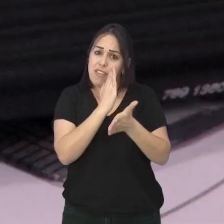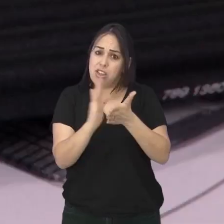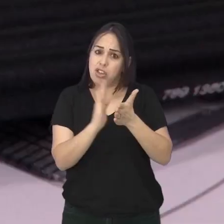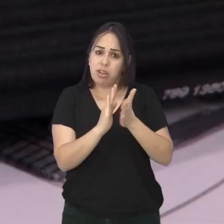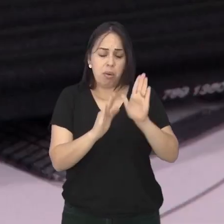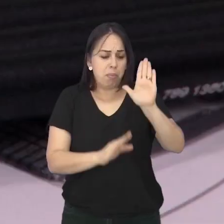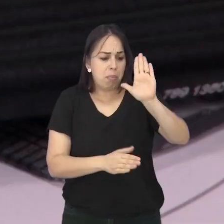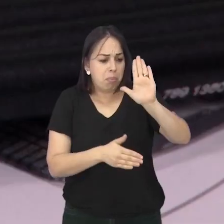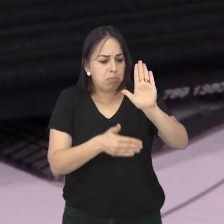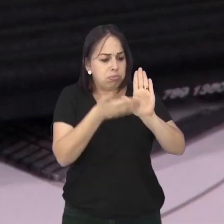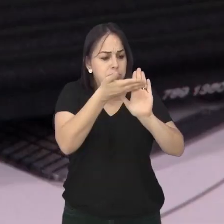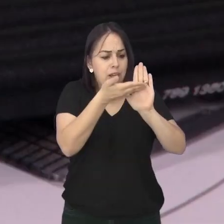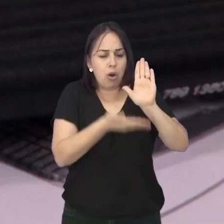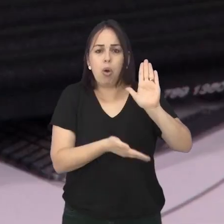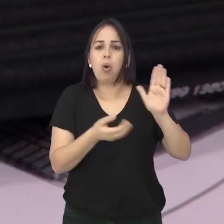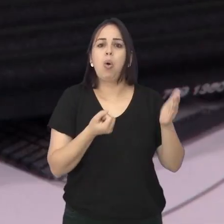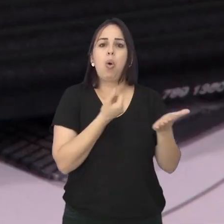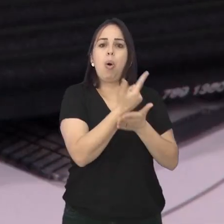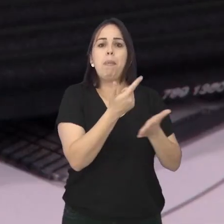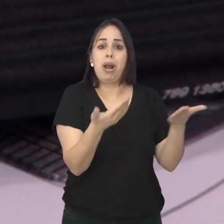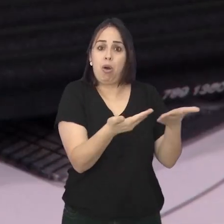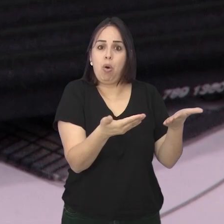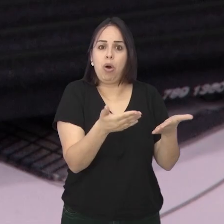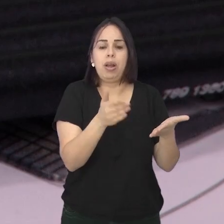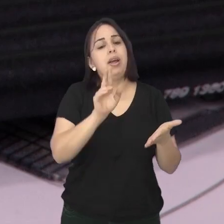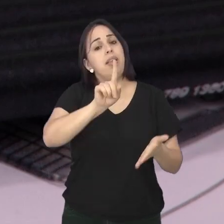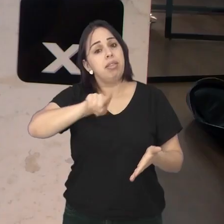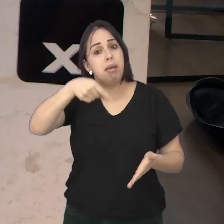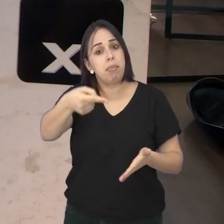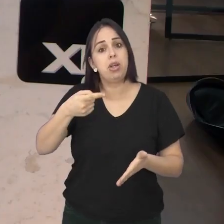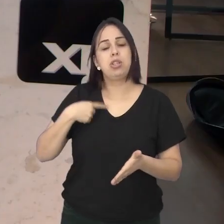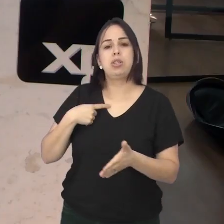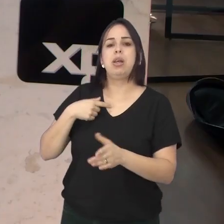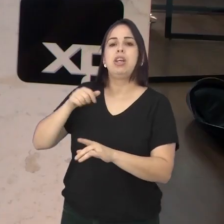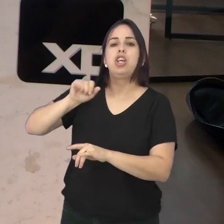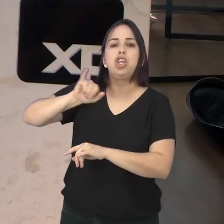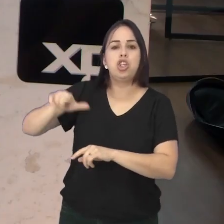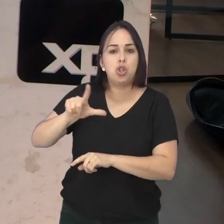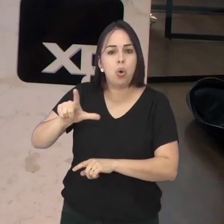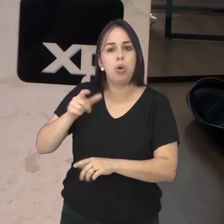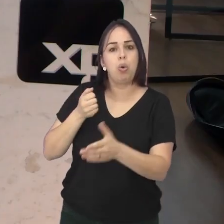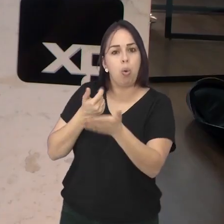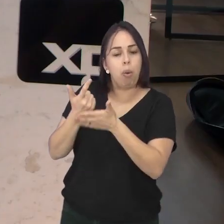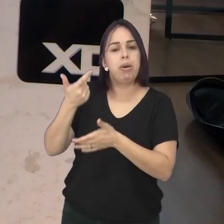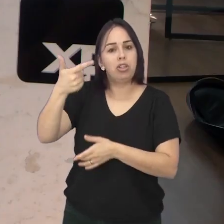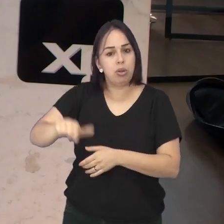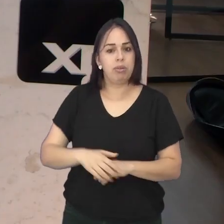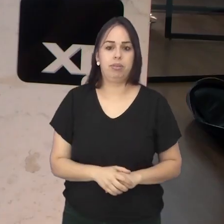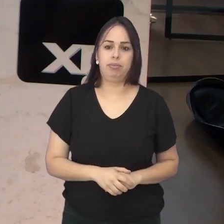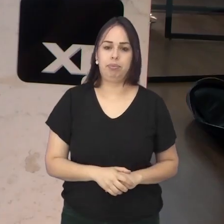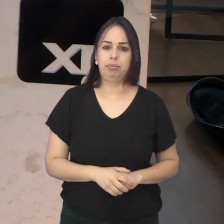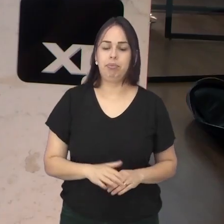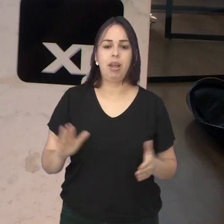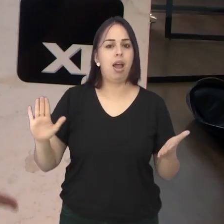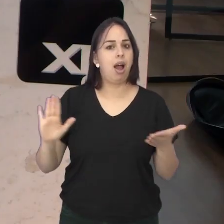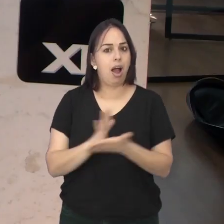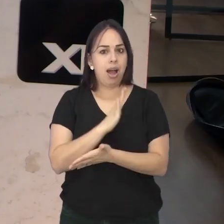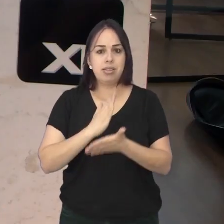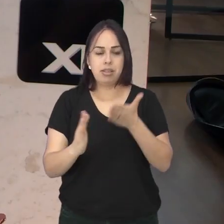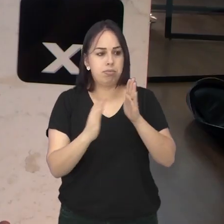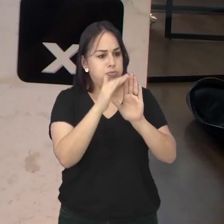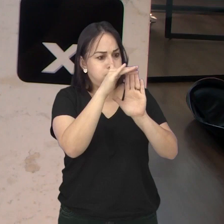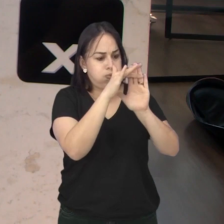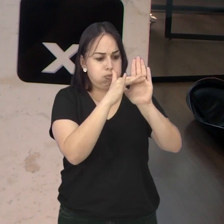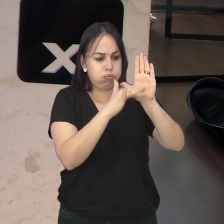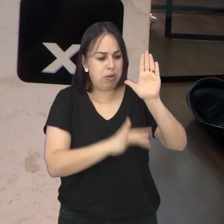fracione, compre metade agora e o restante no meio do ano. Ter aquele bom senso, né? Às vezes se pede uma quantidade muito grande de